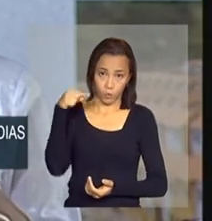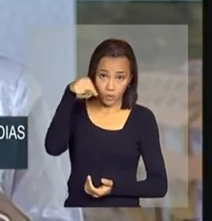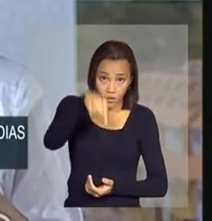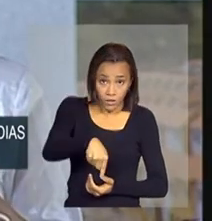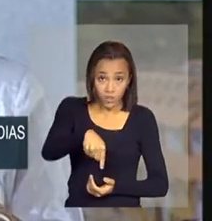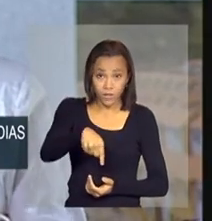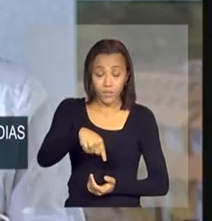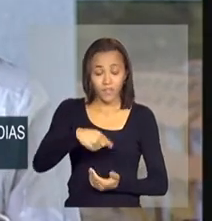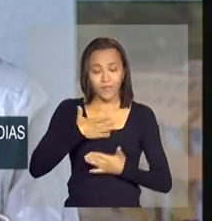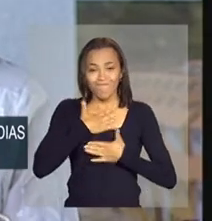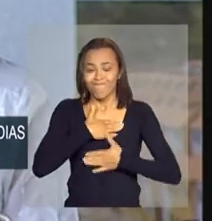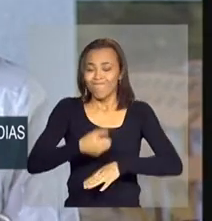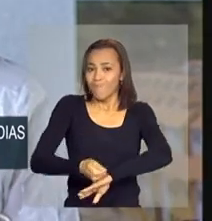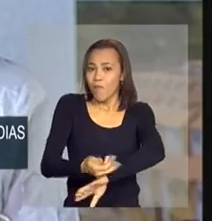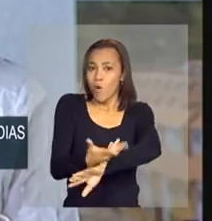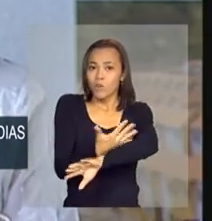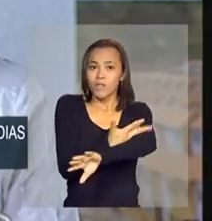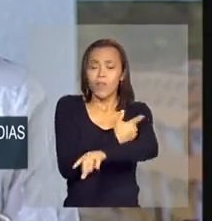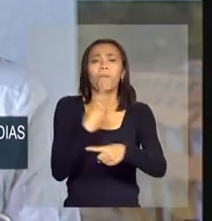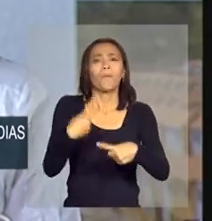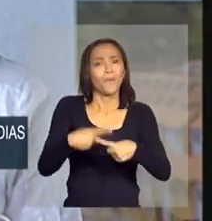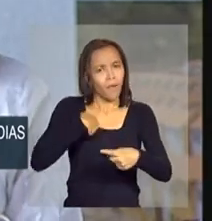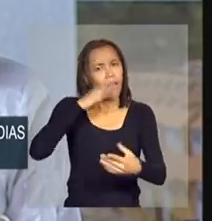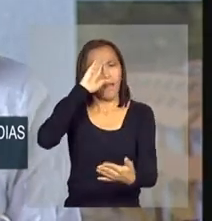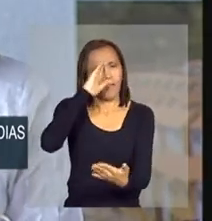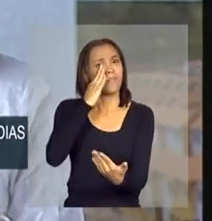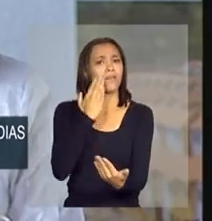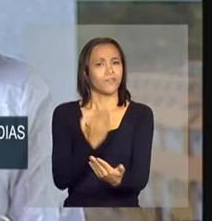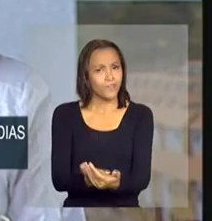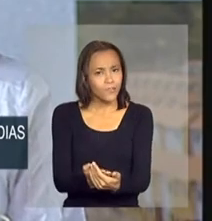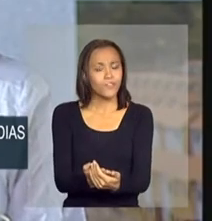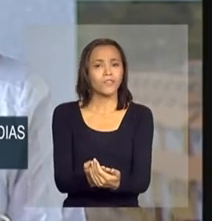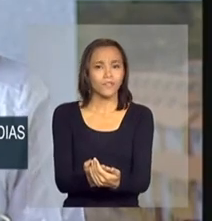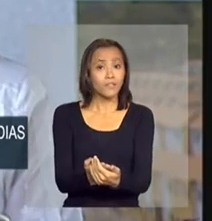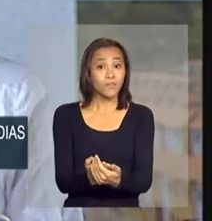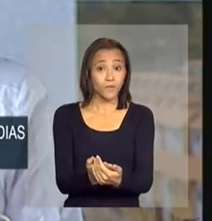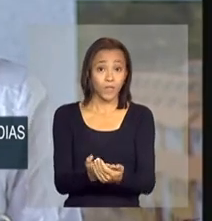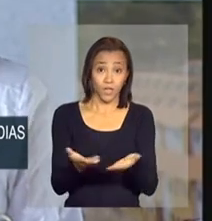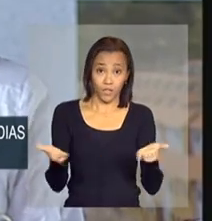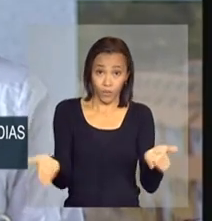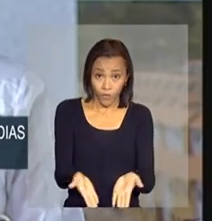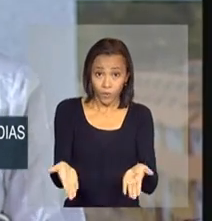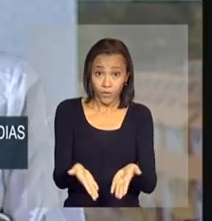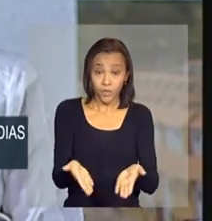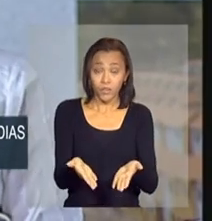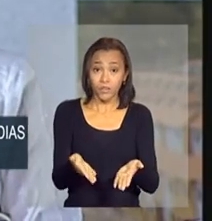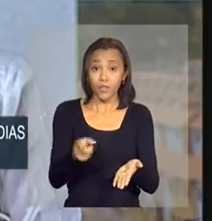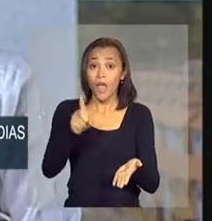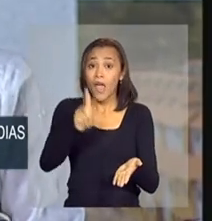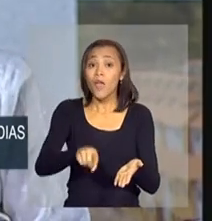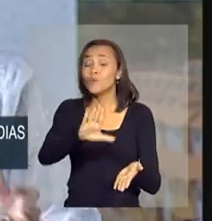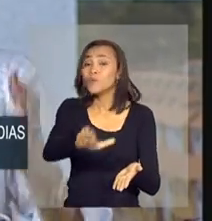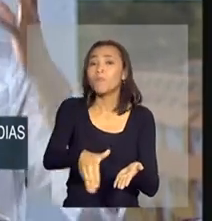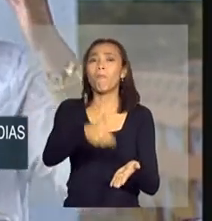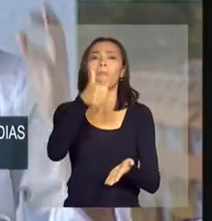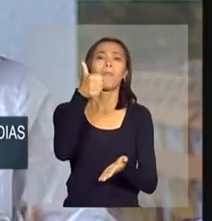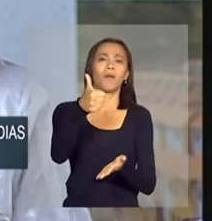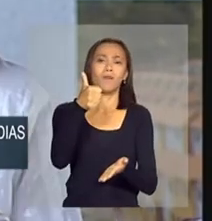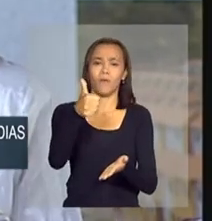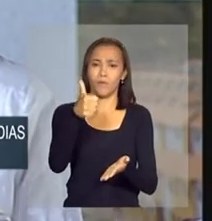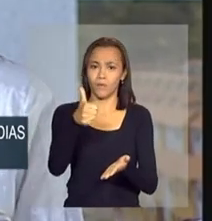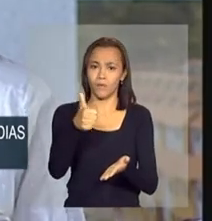extremamente emocionada porque acredito de fato que esse é um dos melhores mas